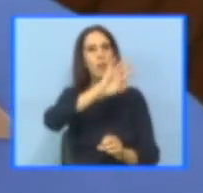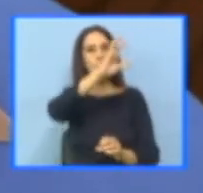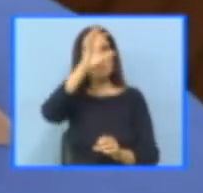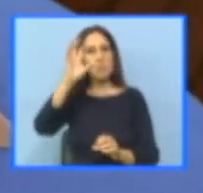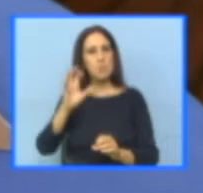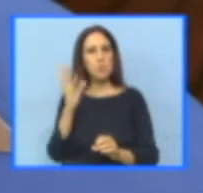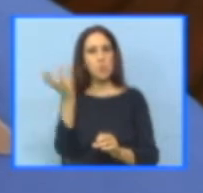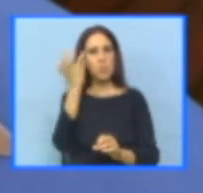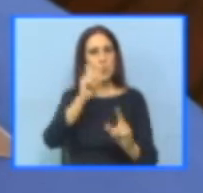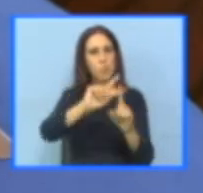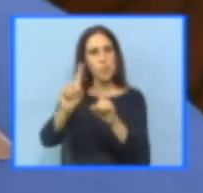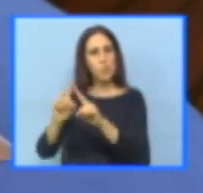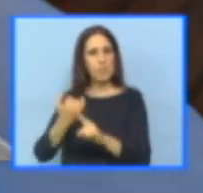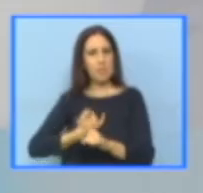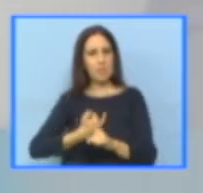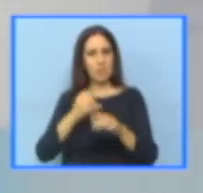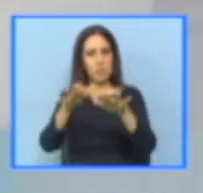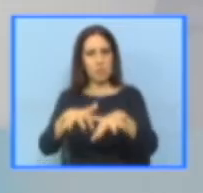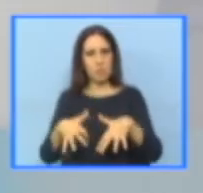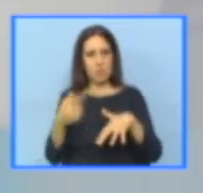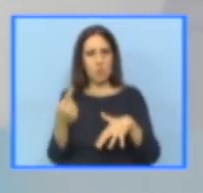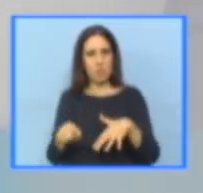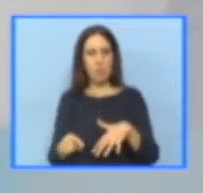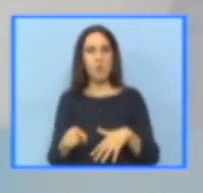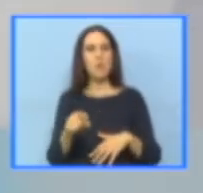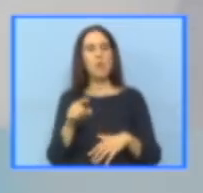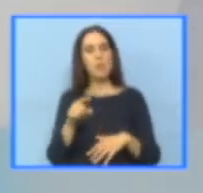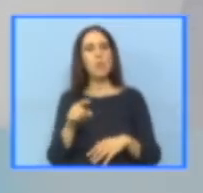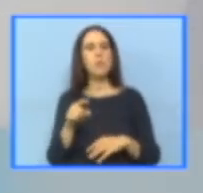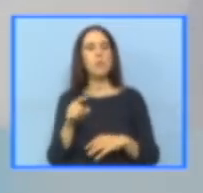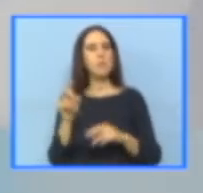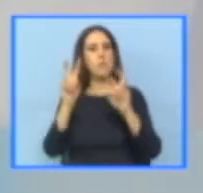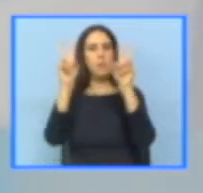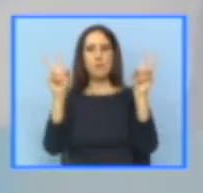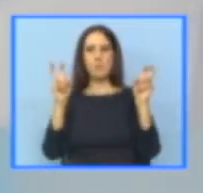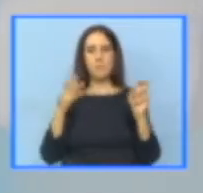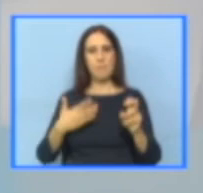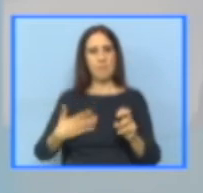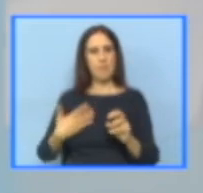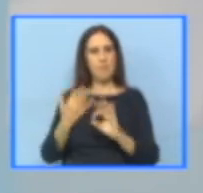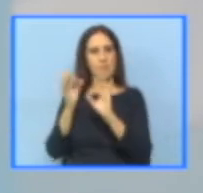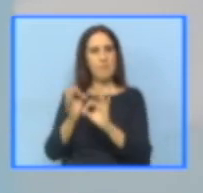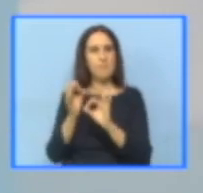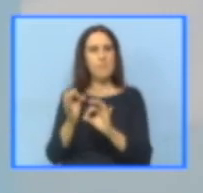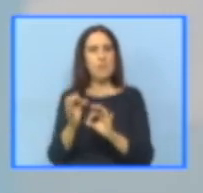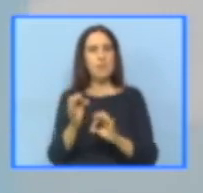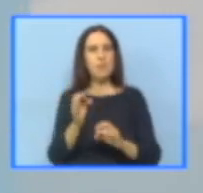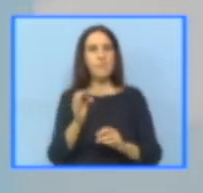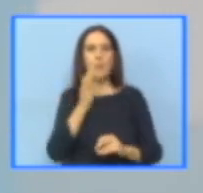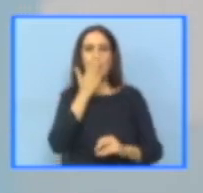de culturas, de identidades, e puxar este tema da caridade é